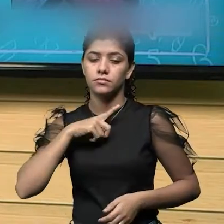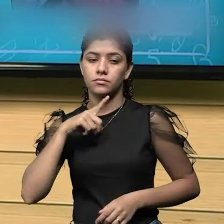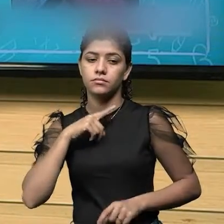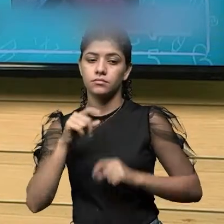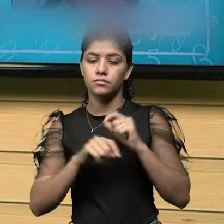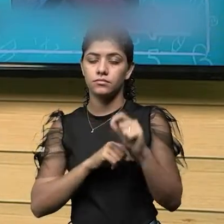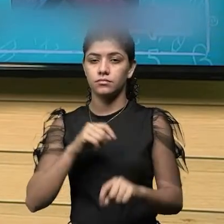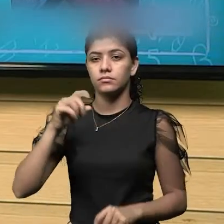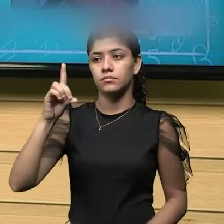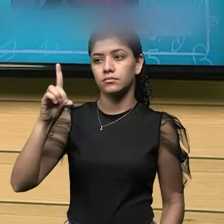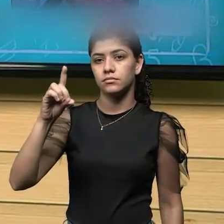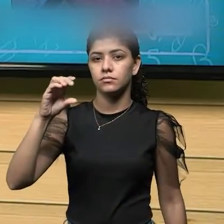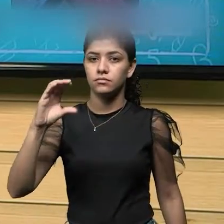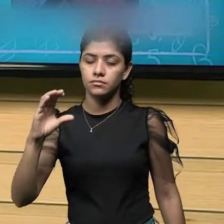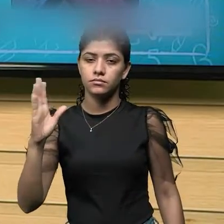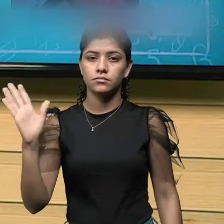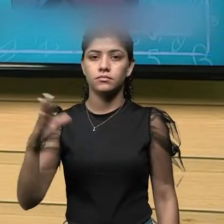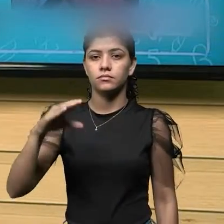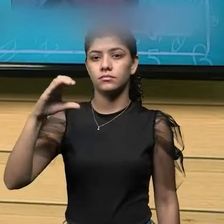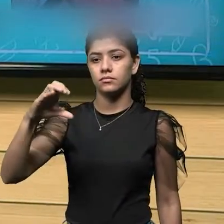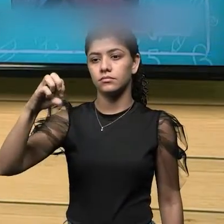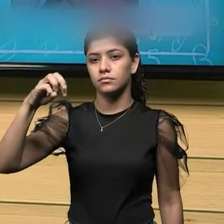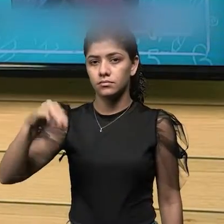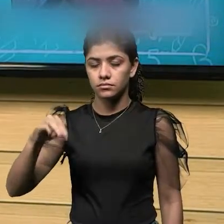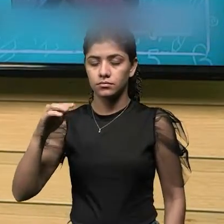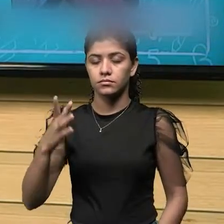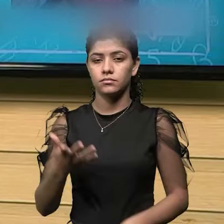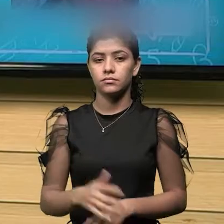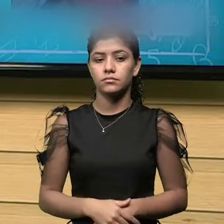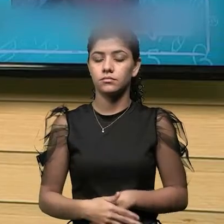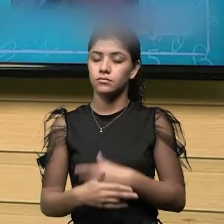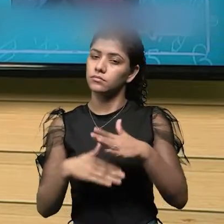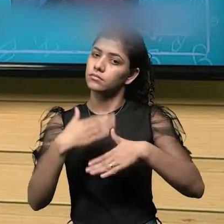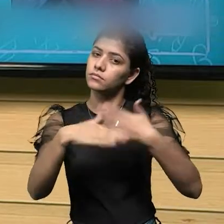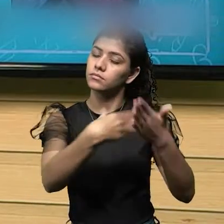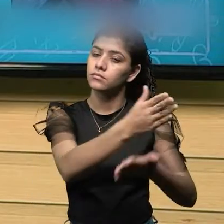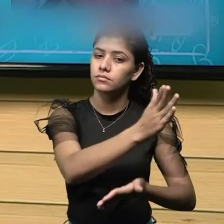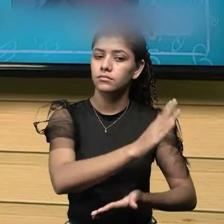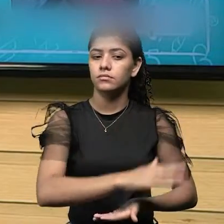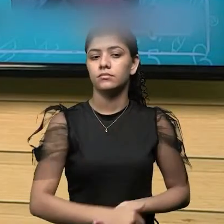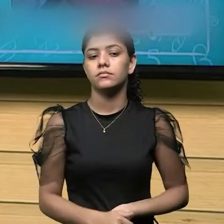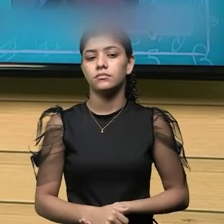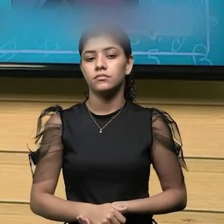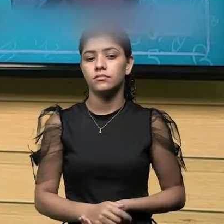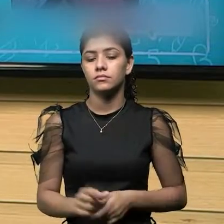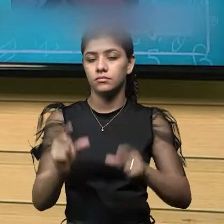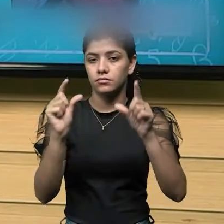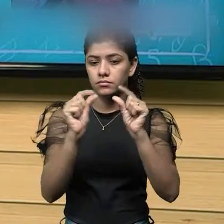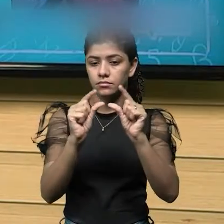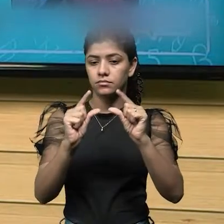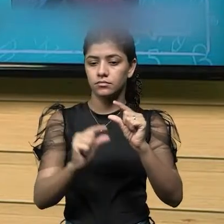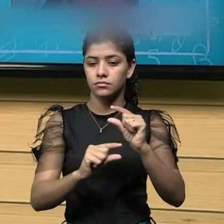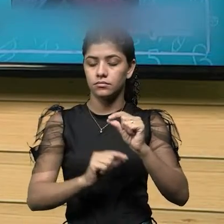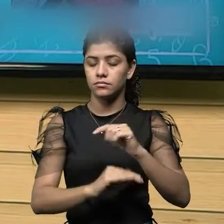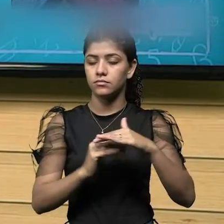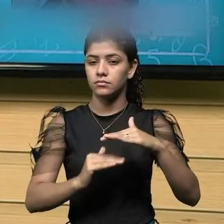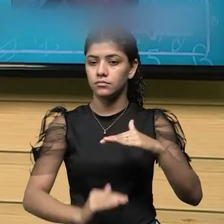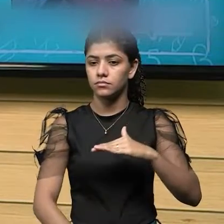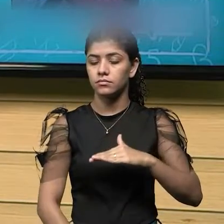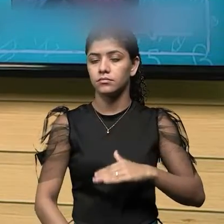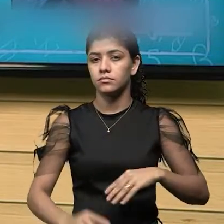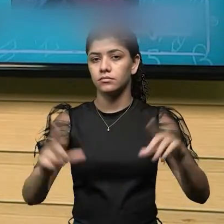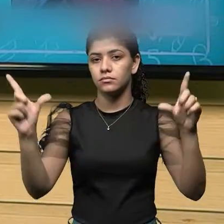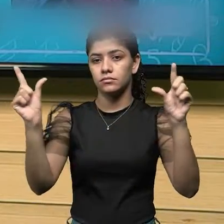o decímetro, o centímetro, o milímetro, e aí vinha ainda unidades cada vez menores. Então é como